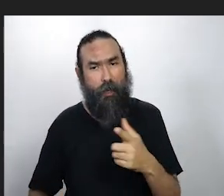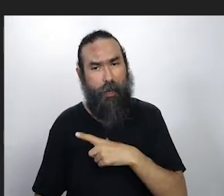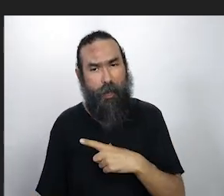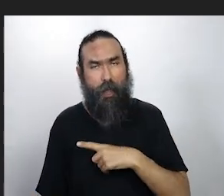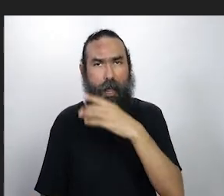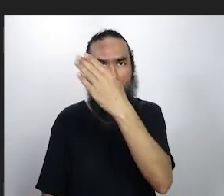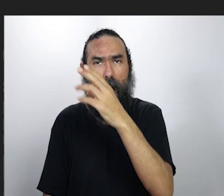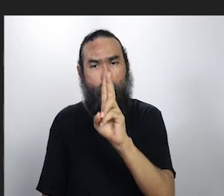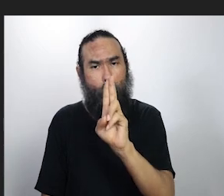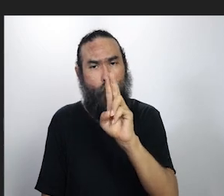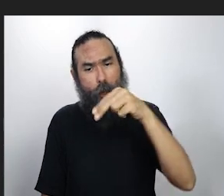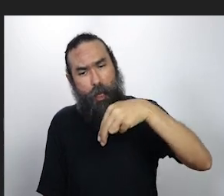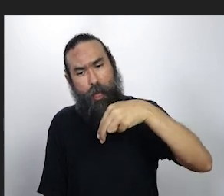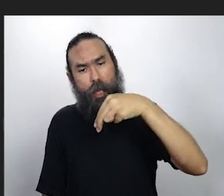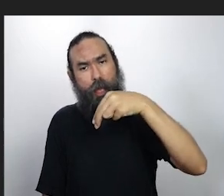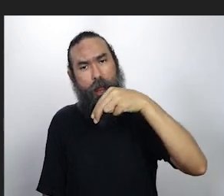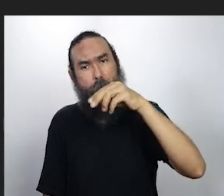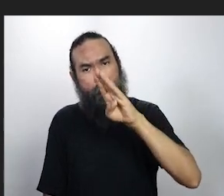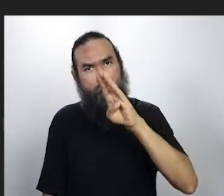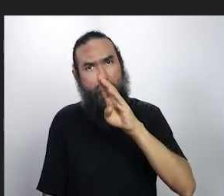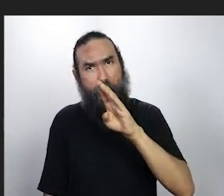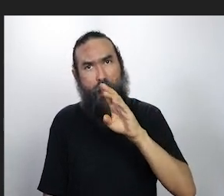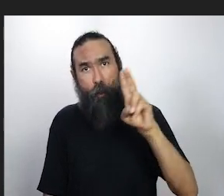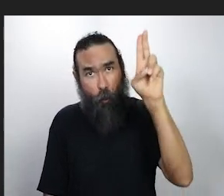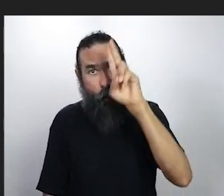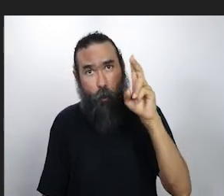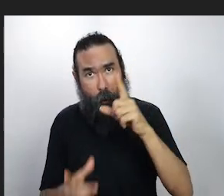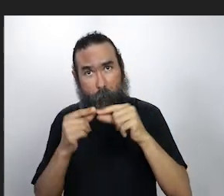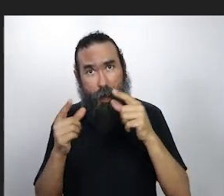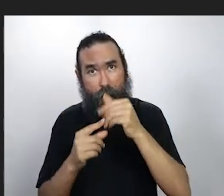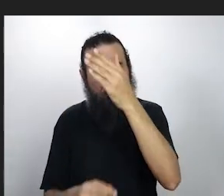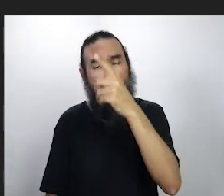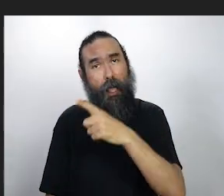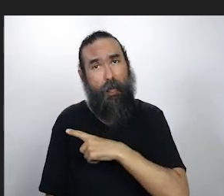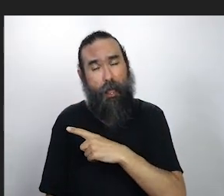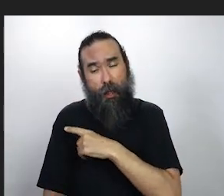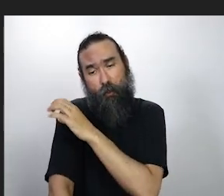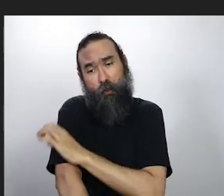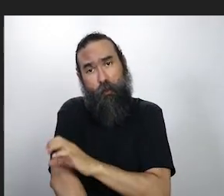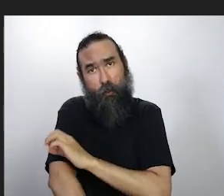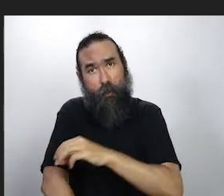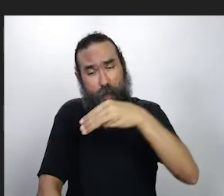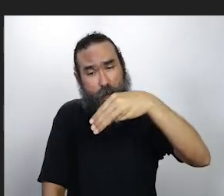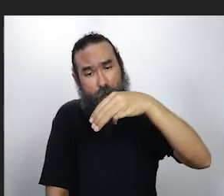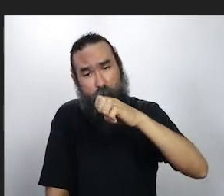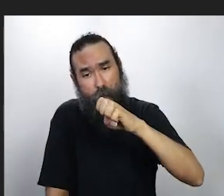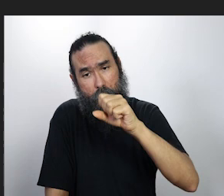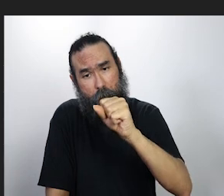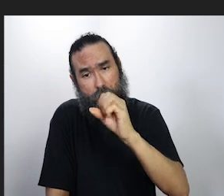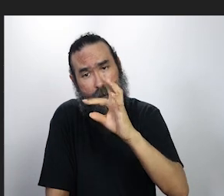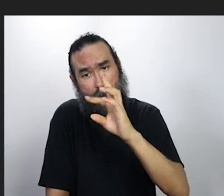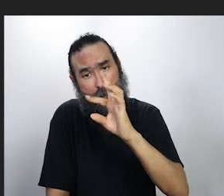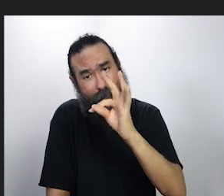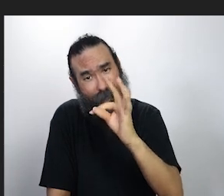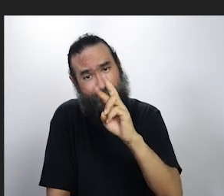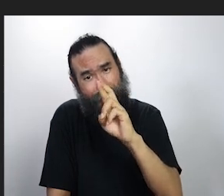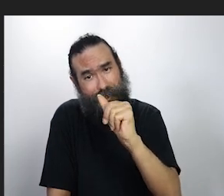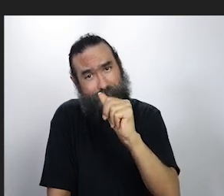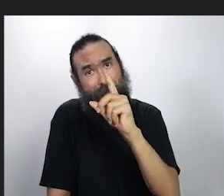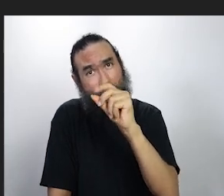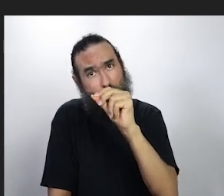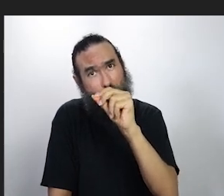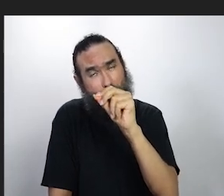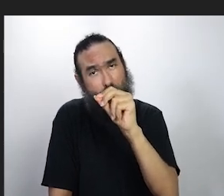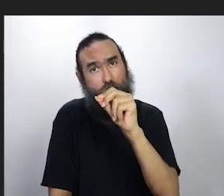Mestrado Profissional Junto a Povos e Comunidades Tradicionais. A gente teve a honra e o prazer de iniciar com o professor